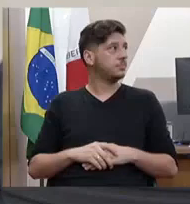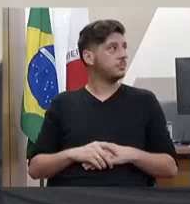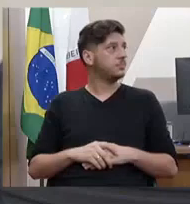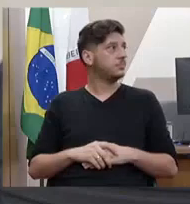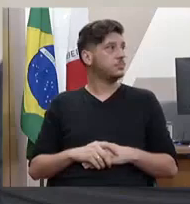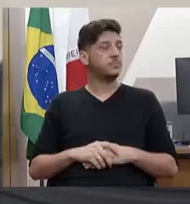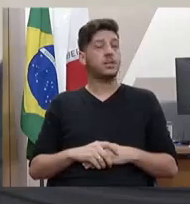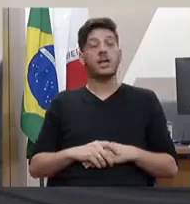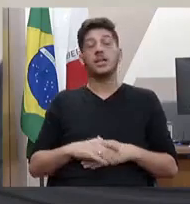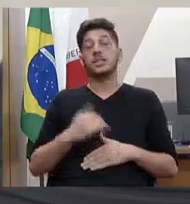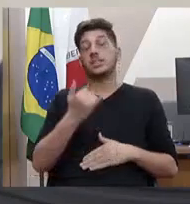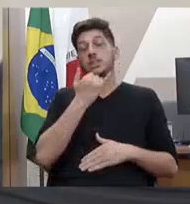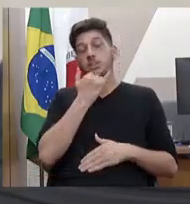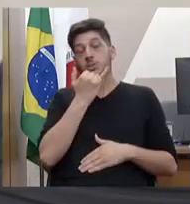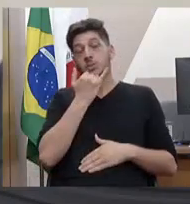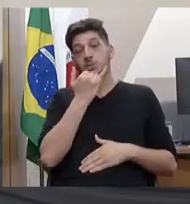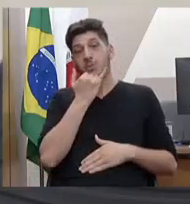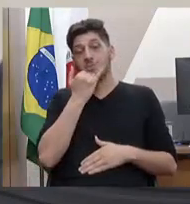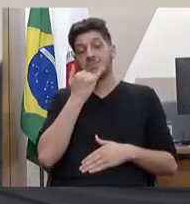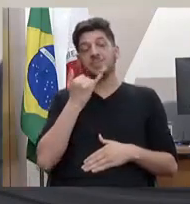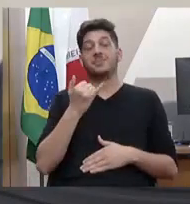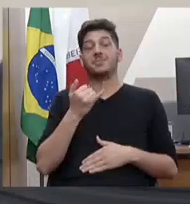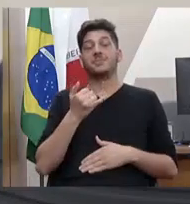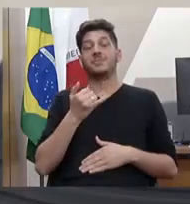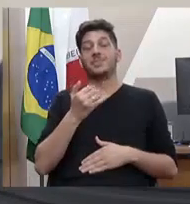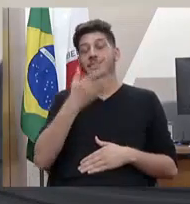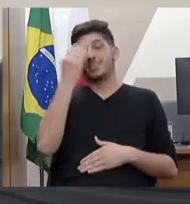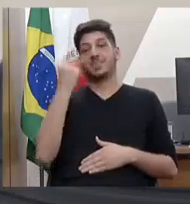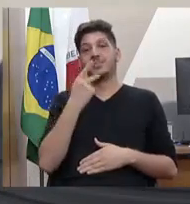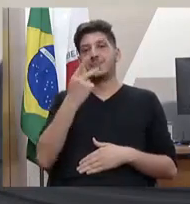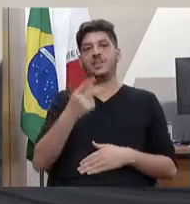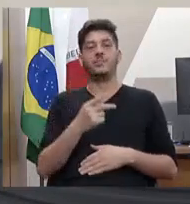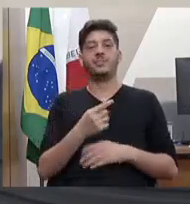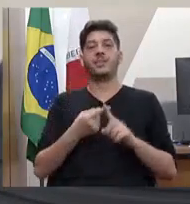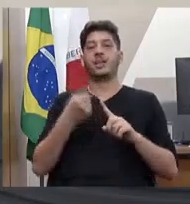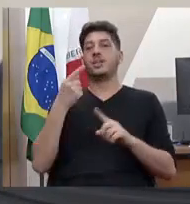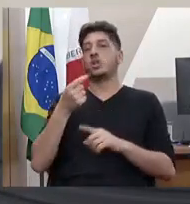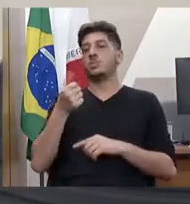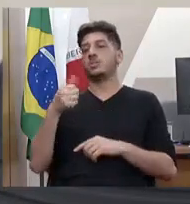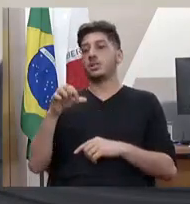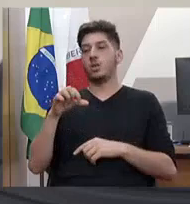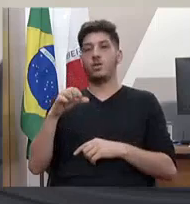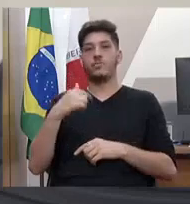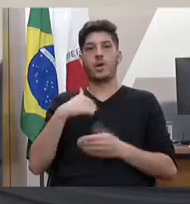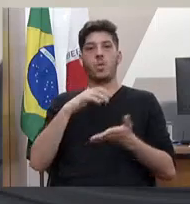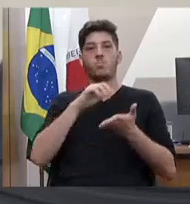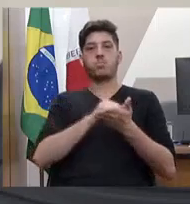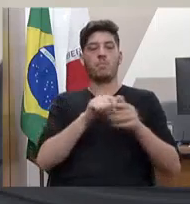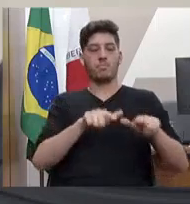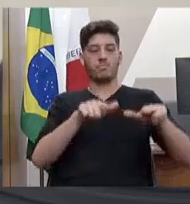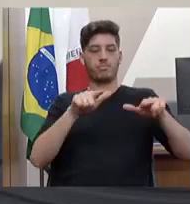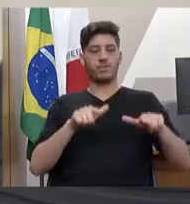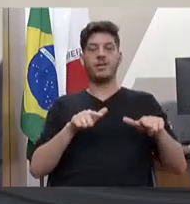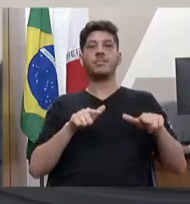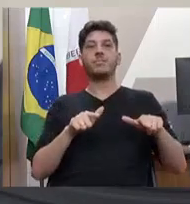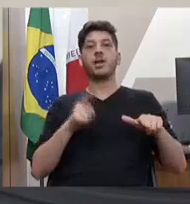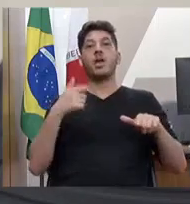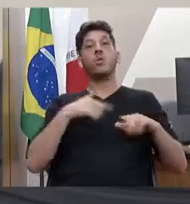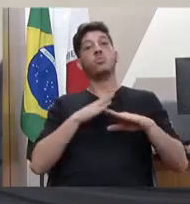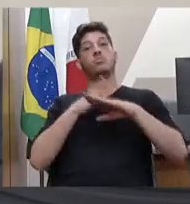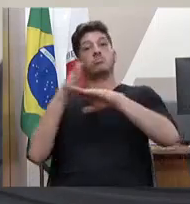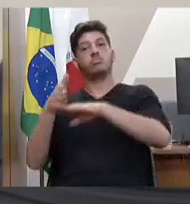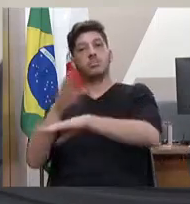esqueci de um detalhe aqui que a gente tá falando de mineradora quando em 2019 quando eu tomei posse eu parei lá em Brumadinho